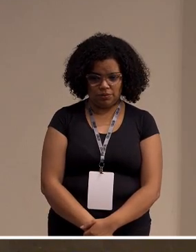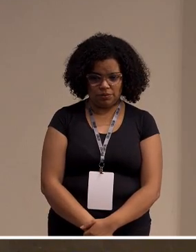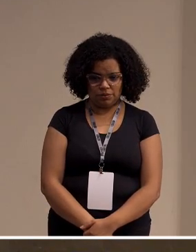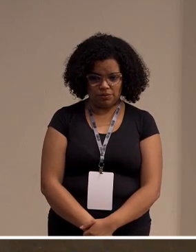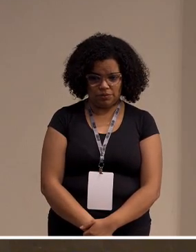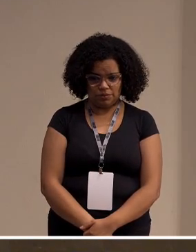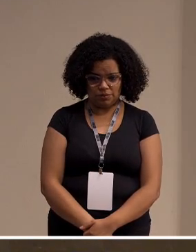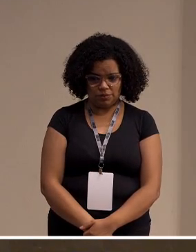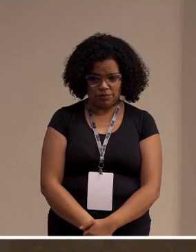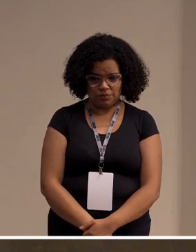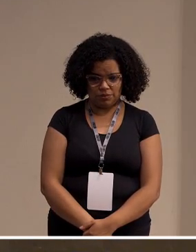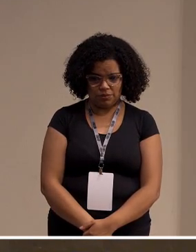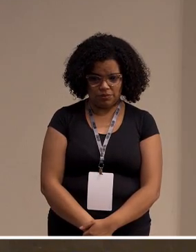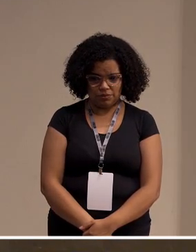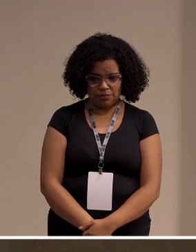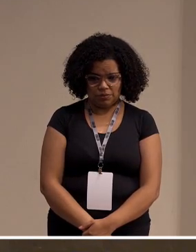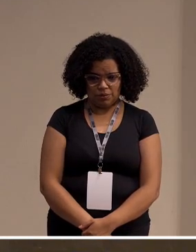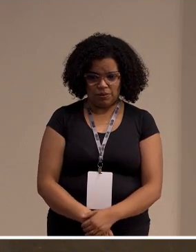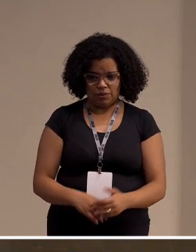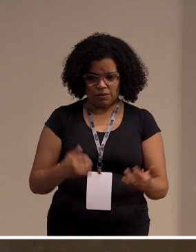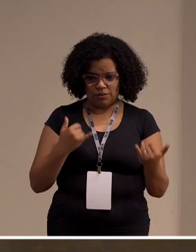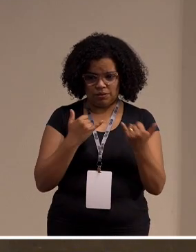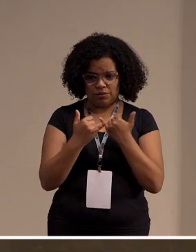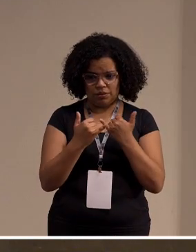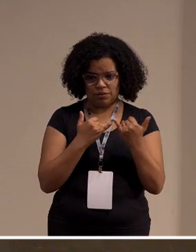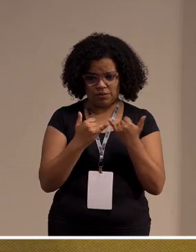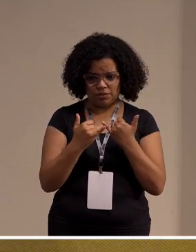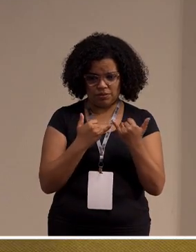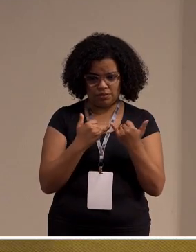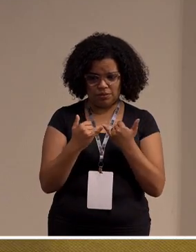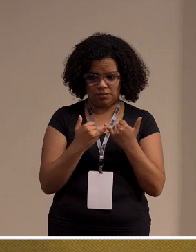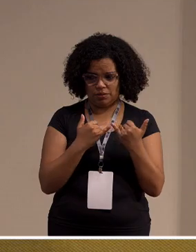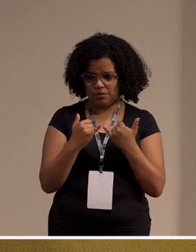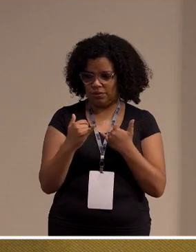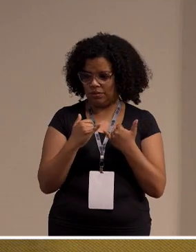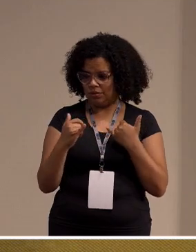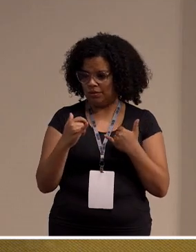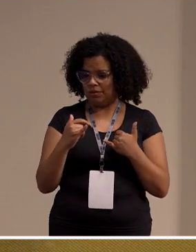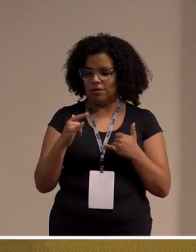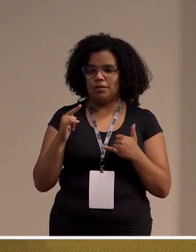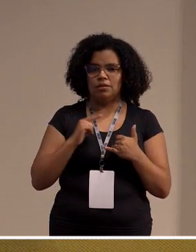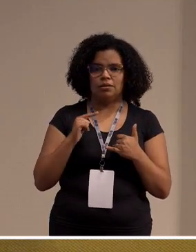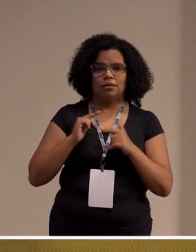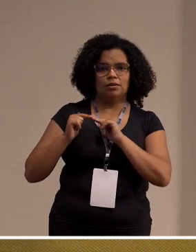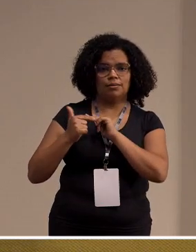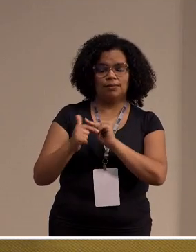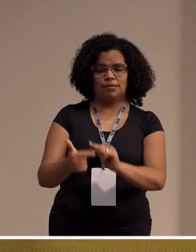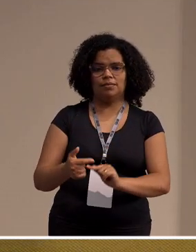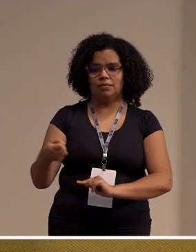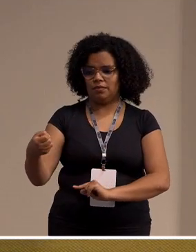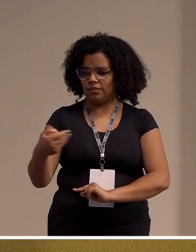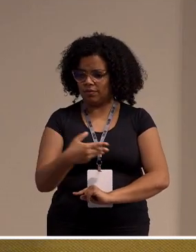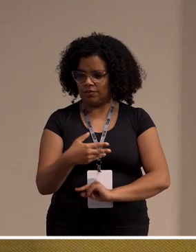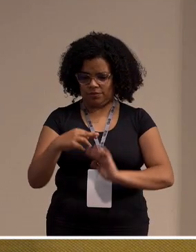This does seem to be the biggest generation of African American screenwriters ever.